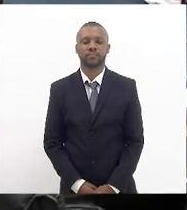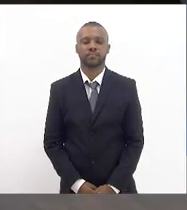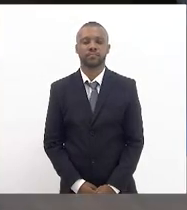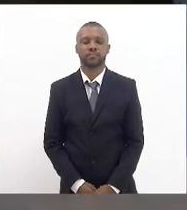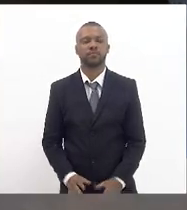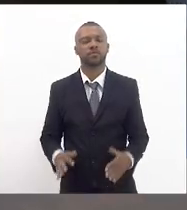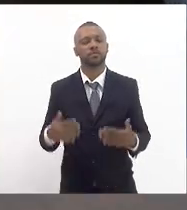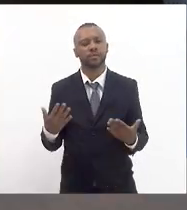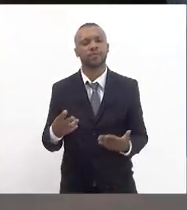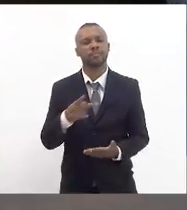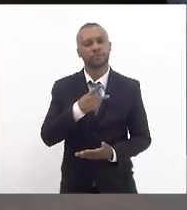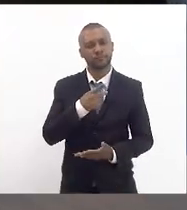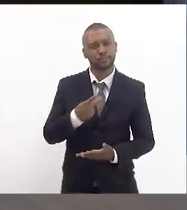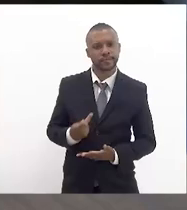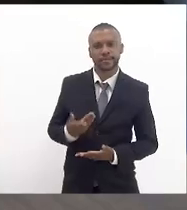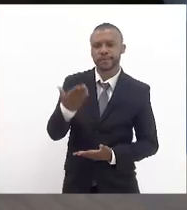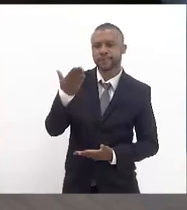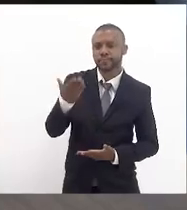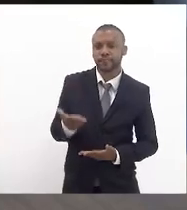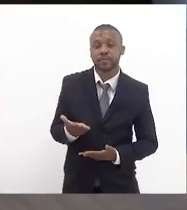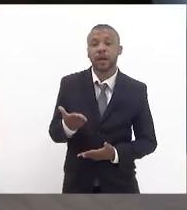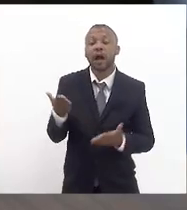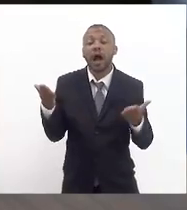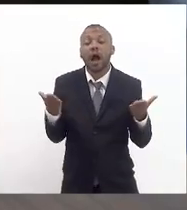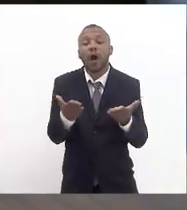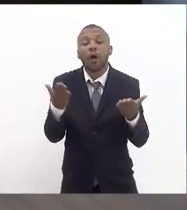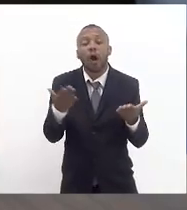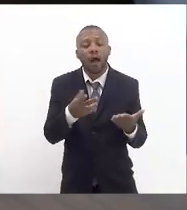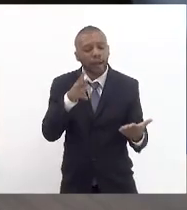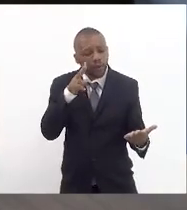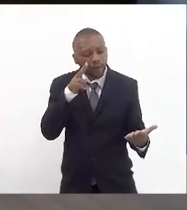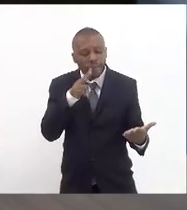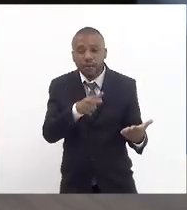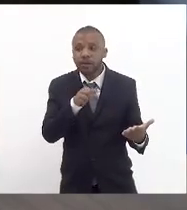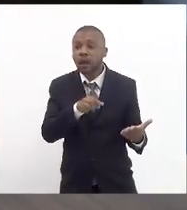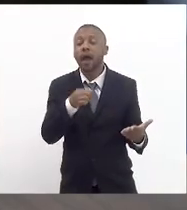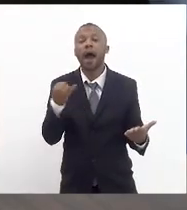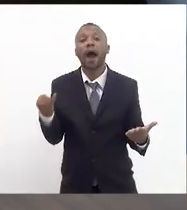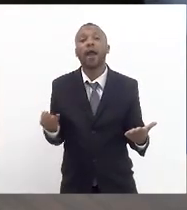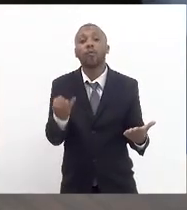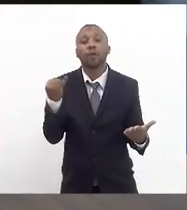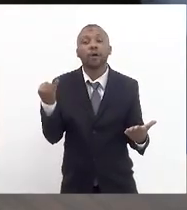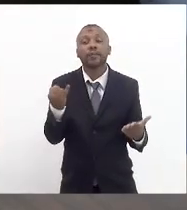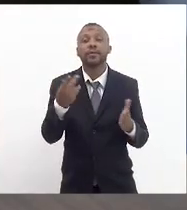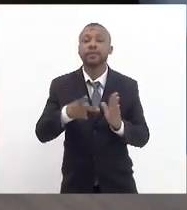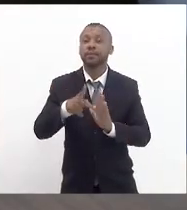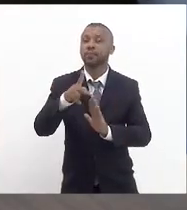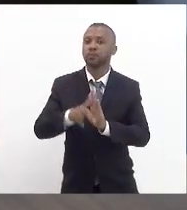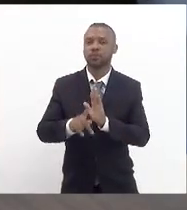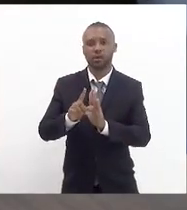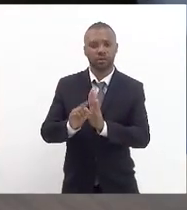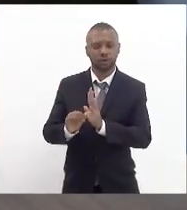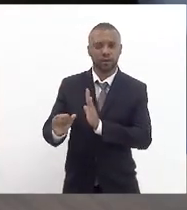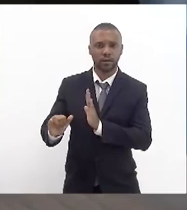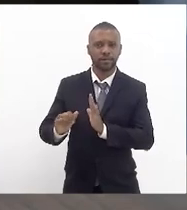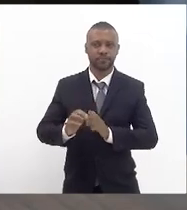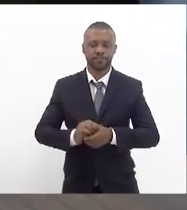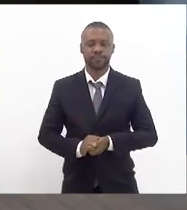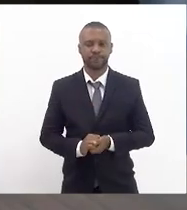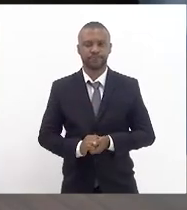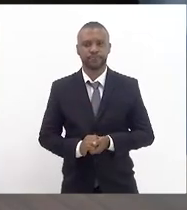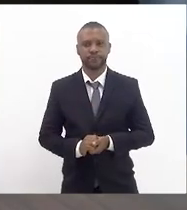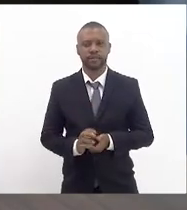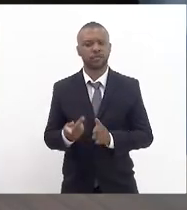Senhor presidente. Agora que eu vi a importância desse projeto, senhor presidente. Projeto da